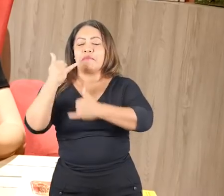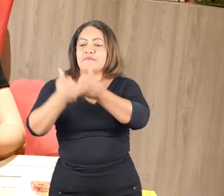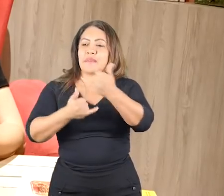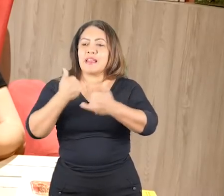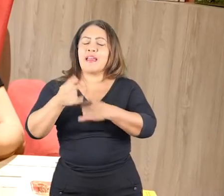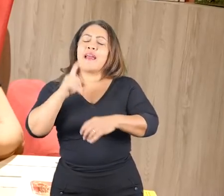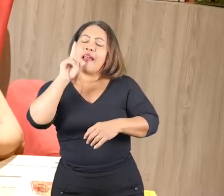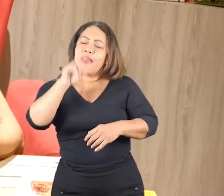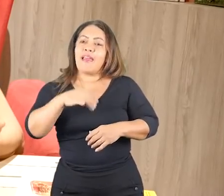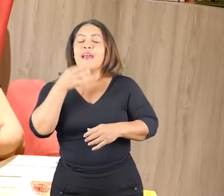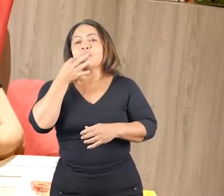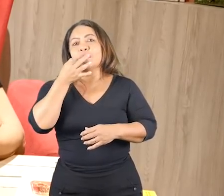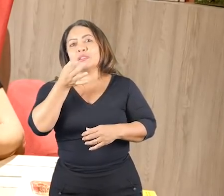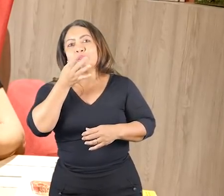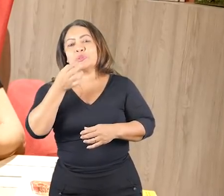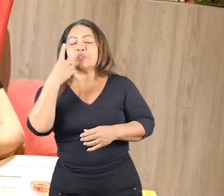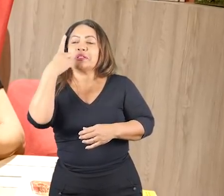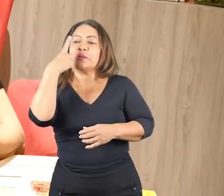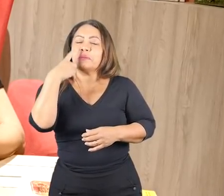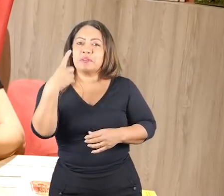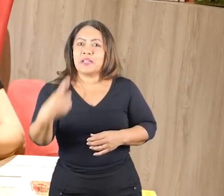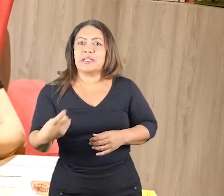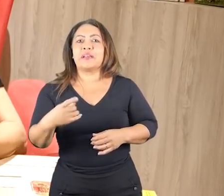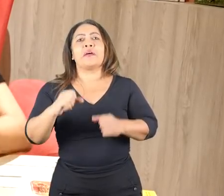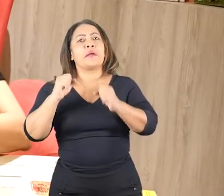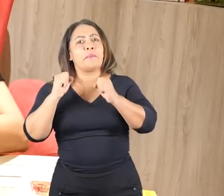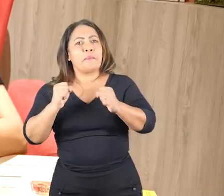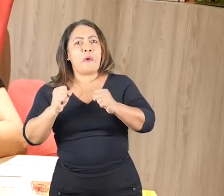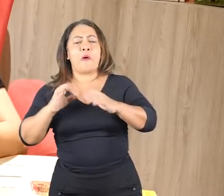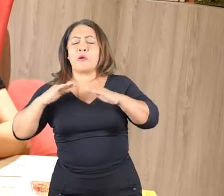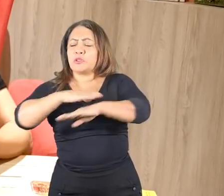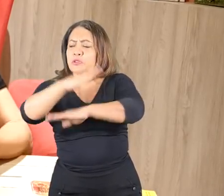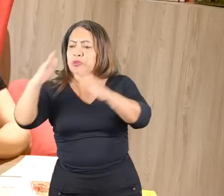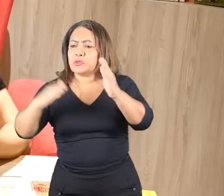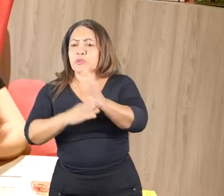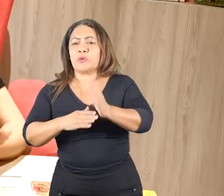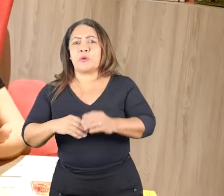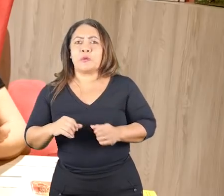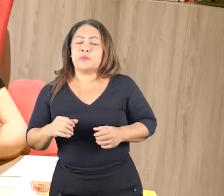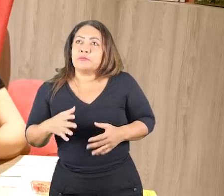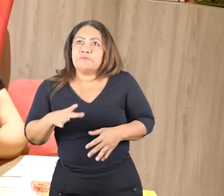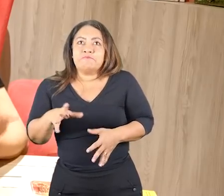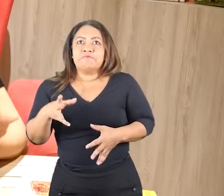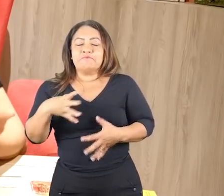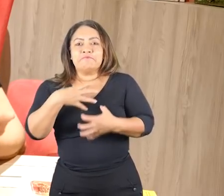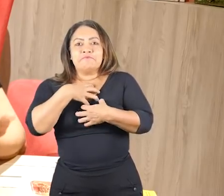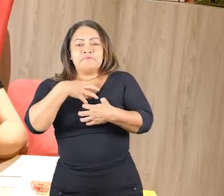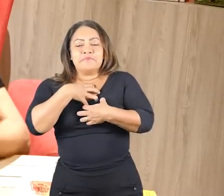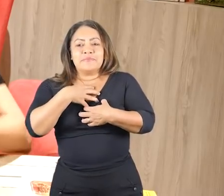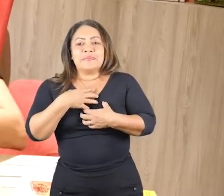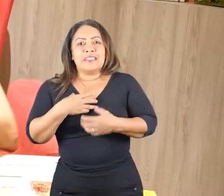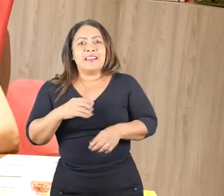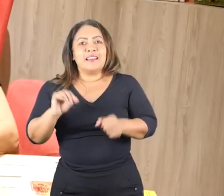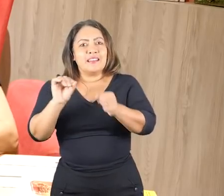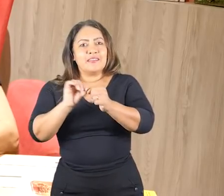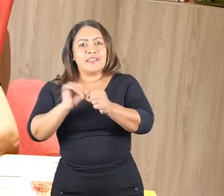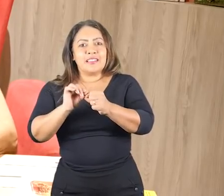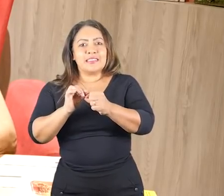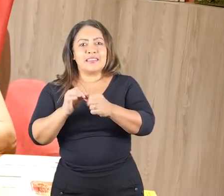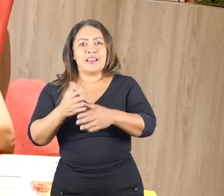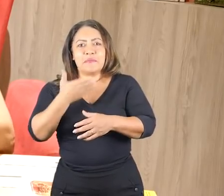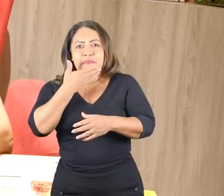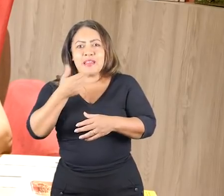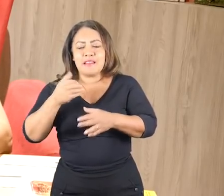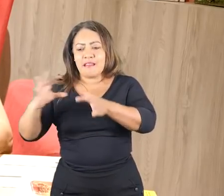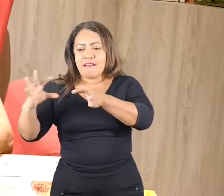é interessante e é uma sugestão que todos podem, a partir disso, se inspirar e tentar fazer